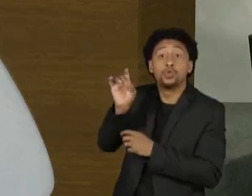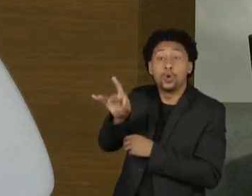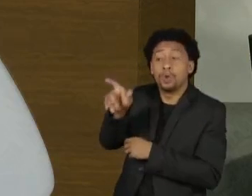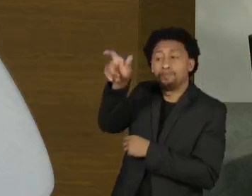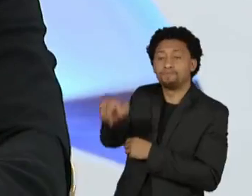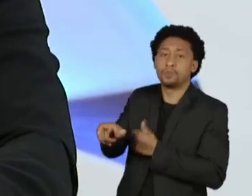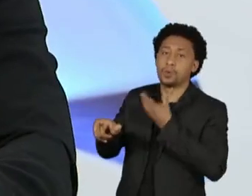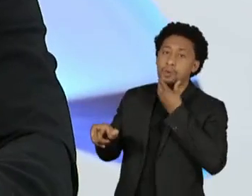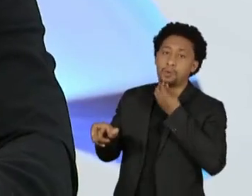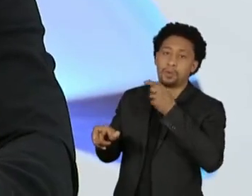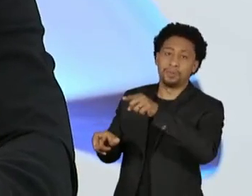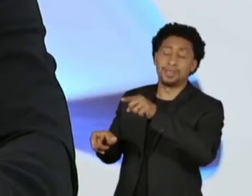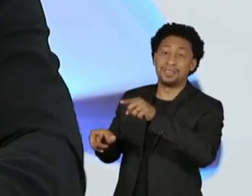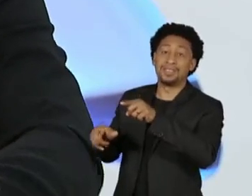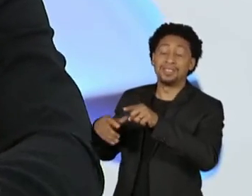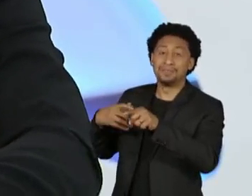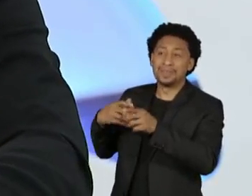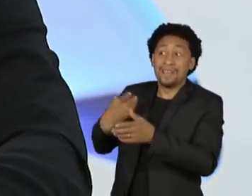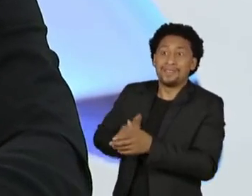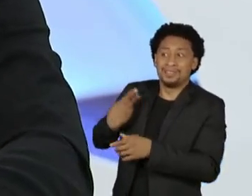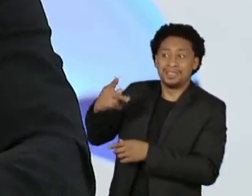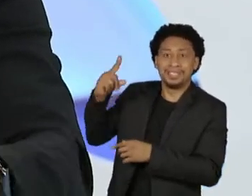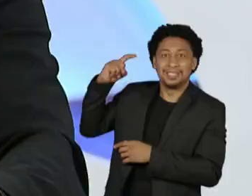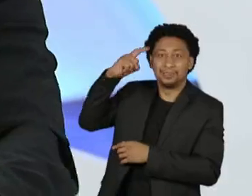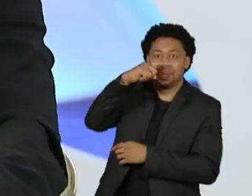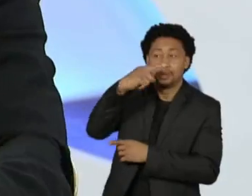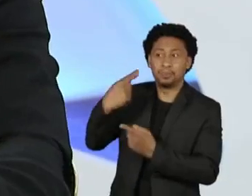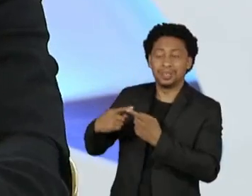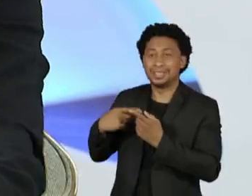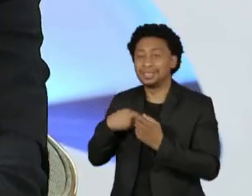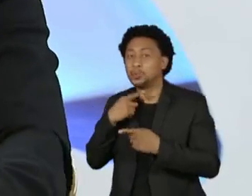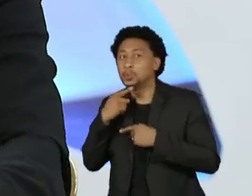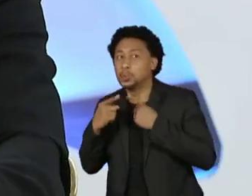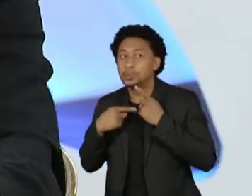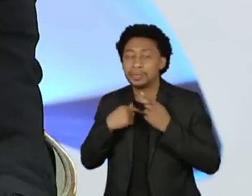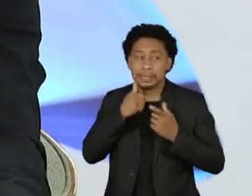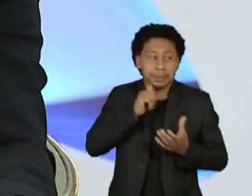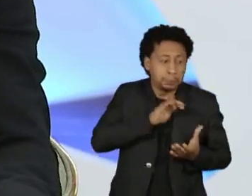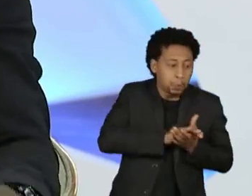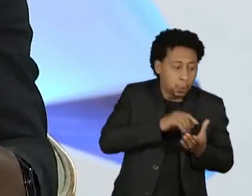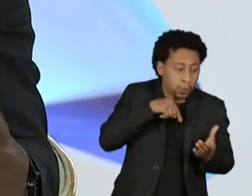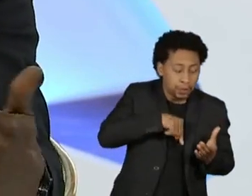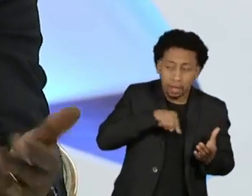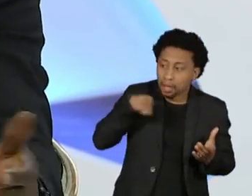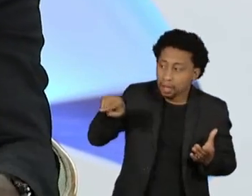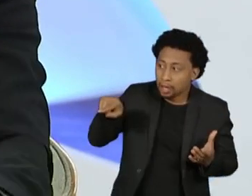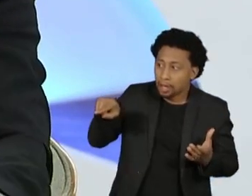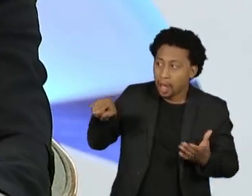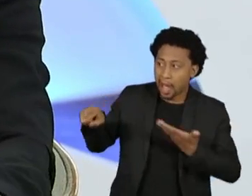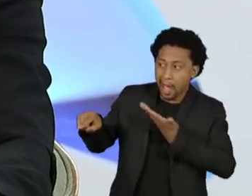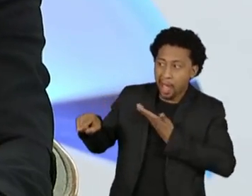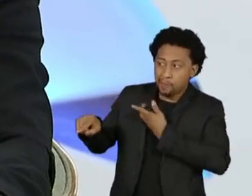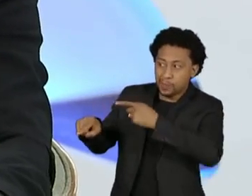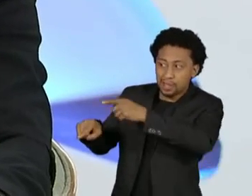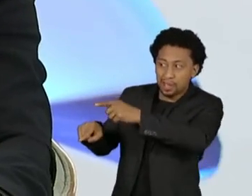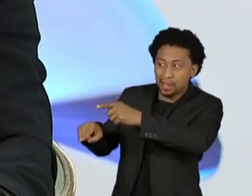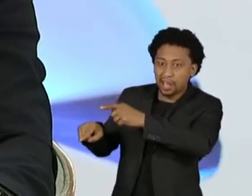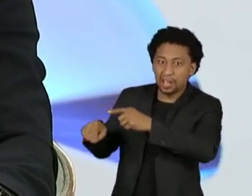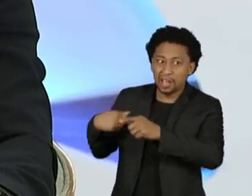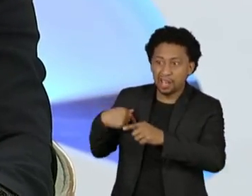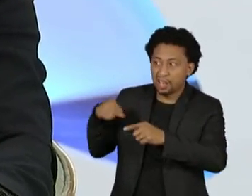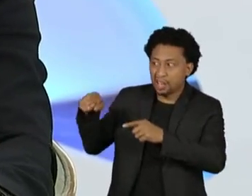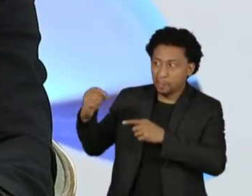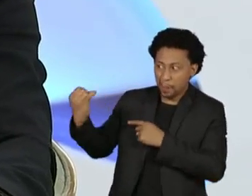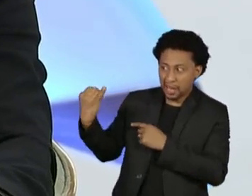eh difícil porque ele que se revela em dúvida sobre aquela situação se ele pega se ele não pega né